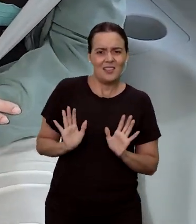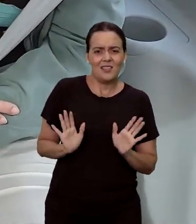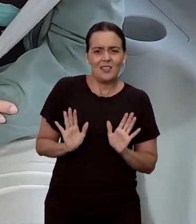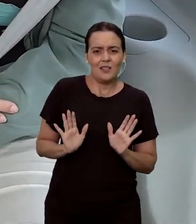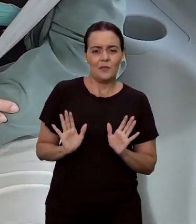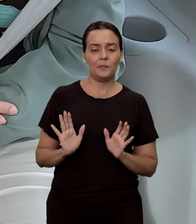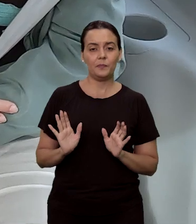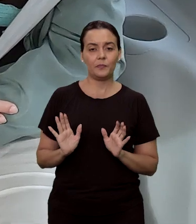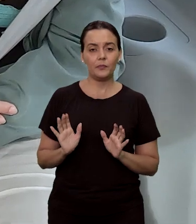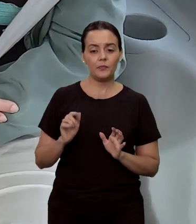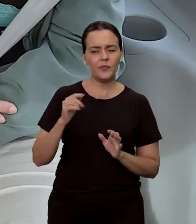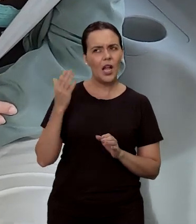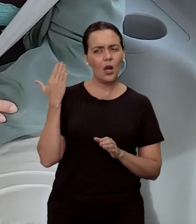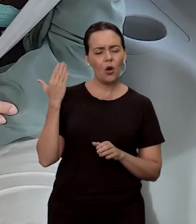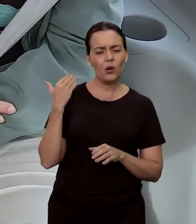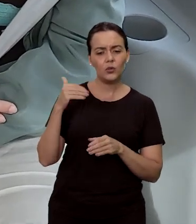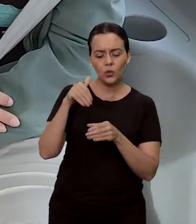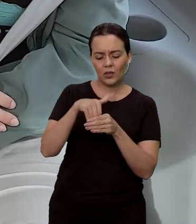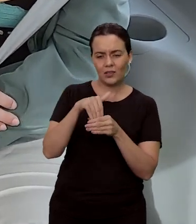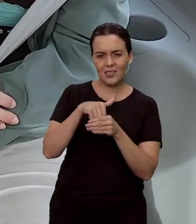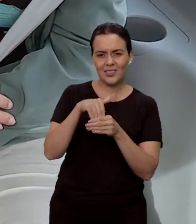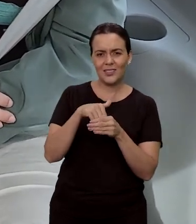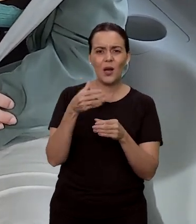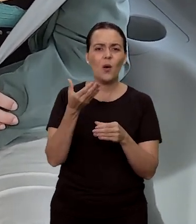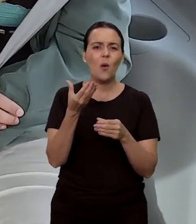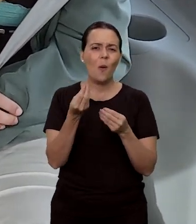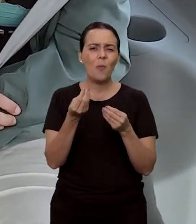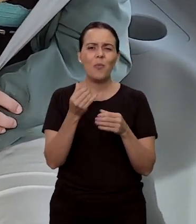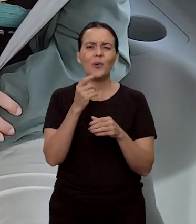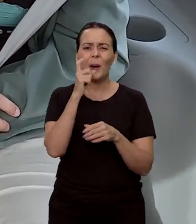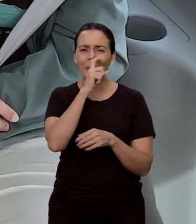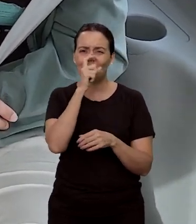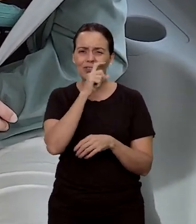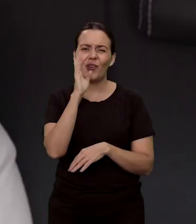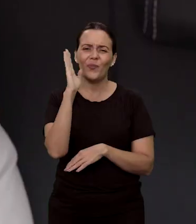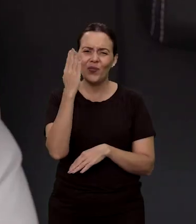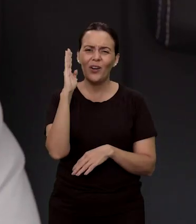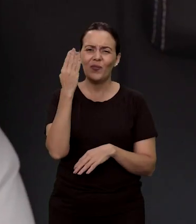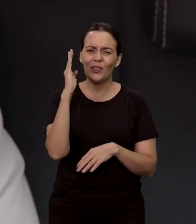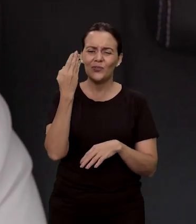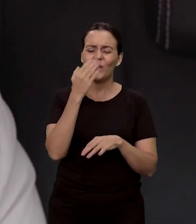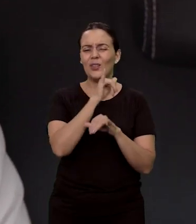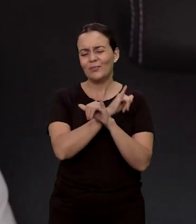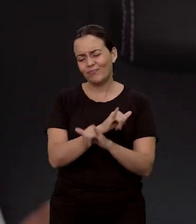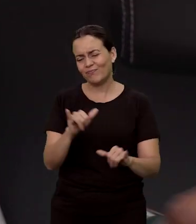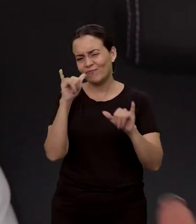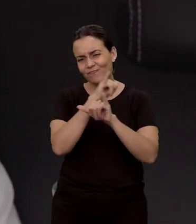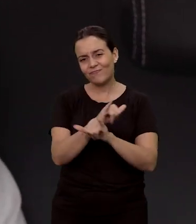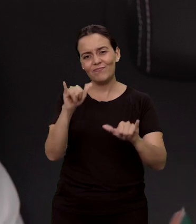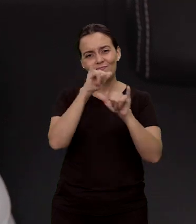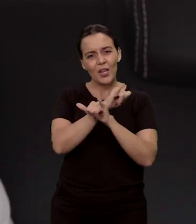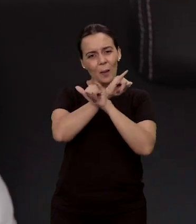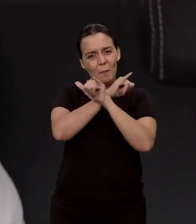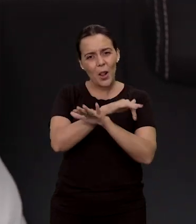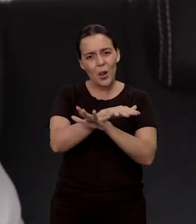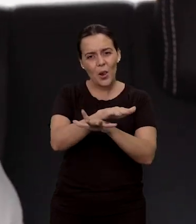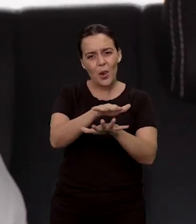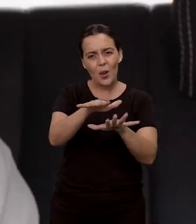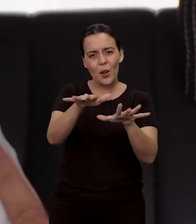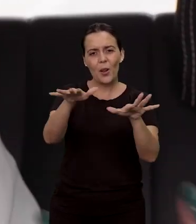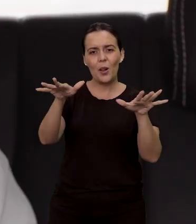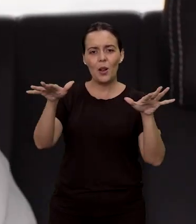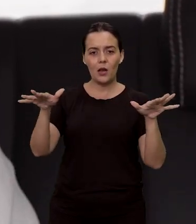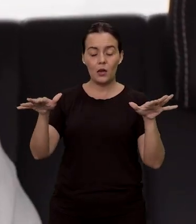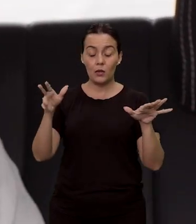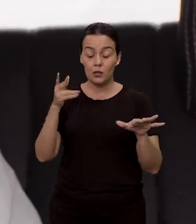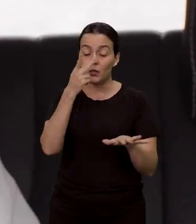últimas eleições muitas fake news e fake news sendo disseminadas por pessoas